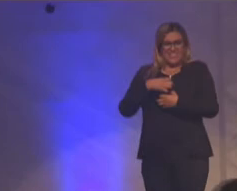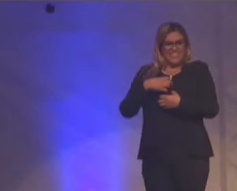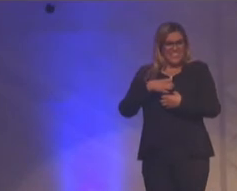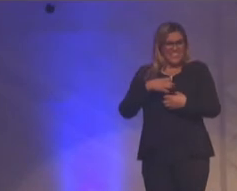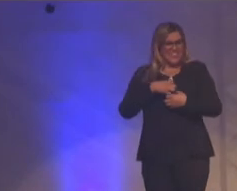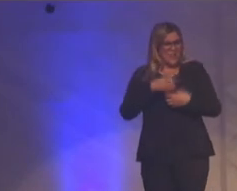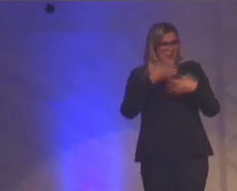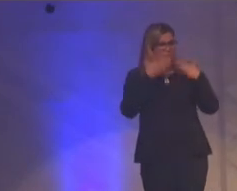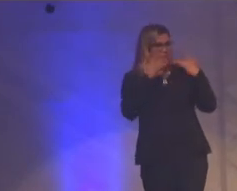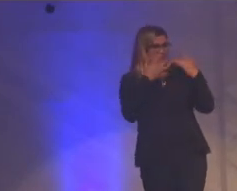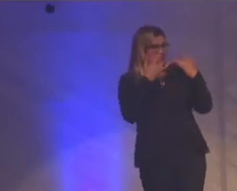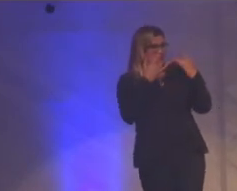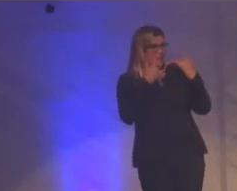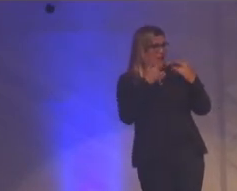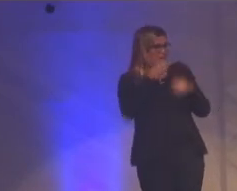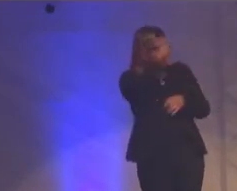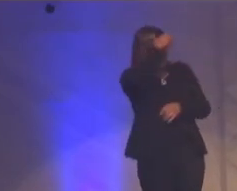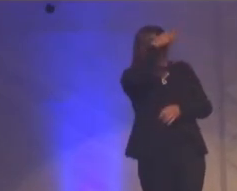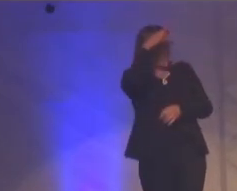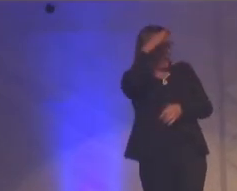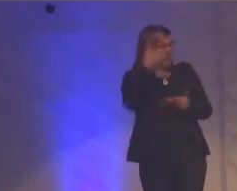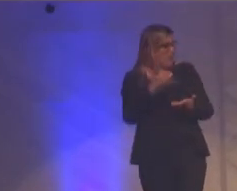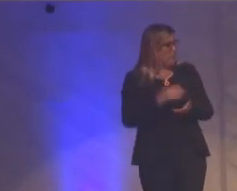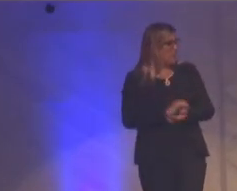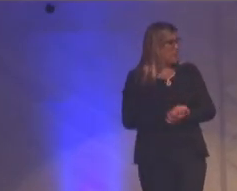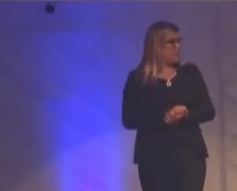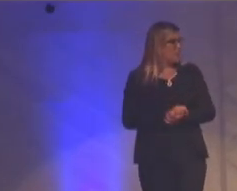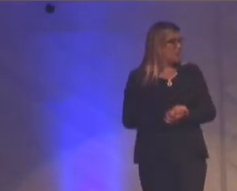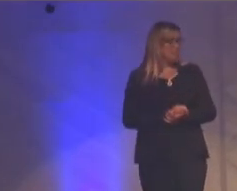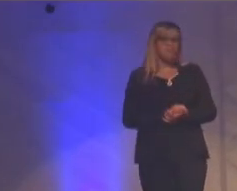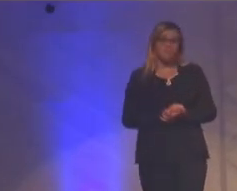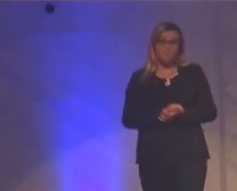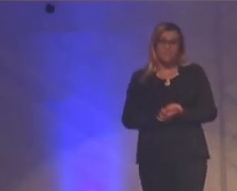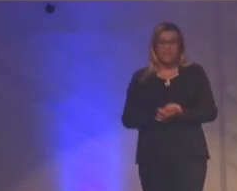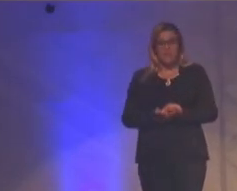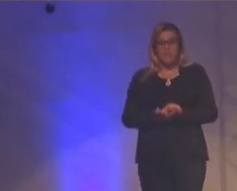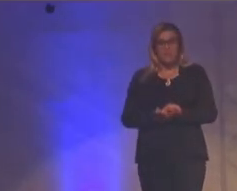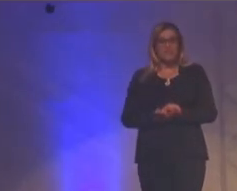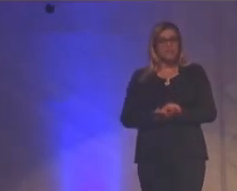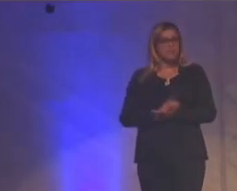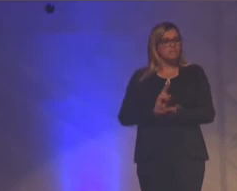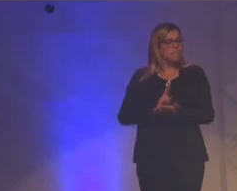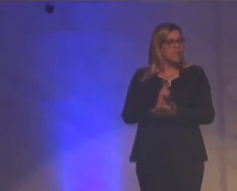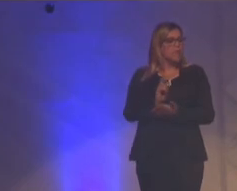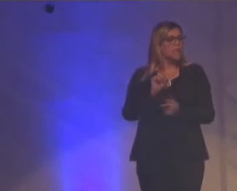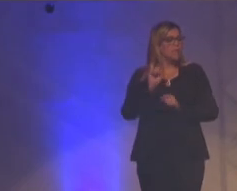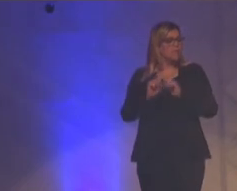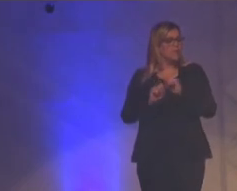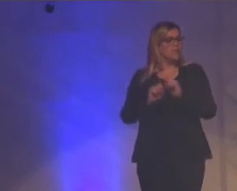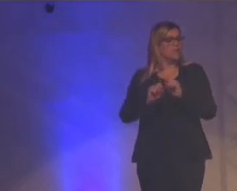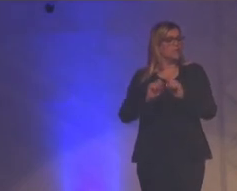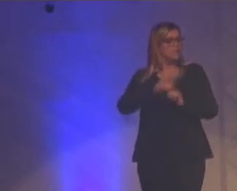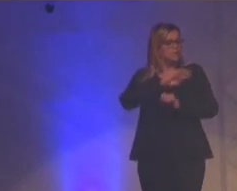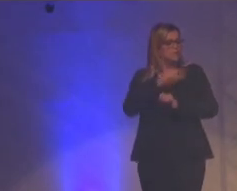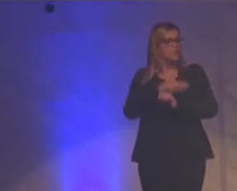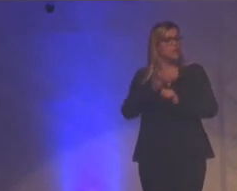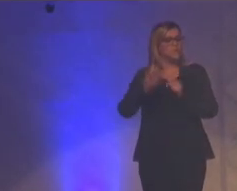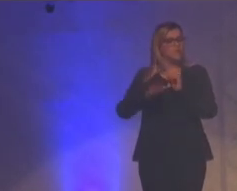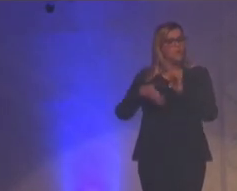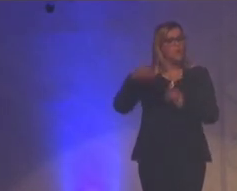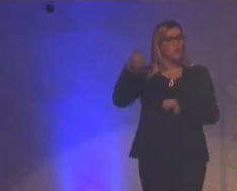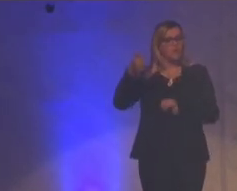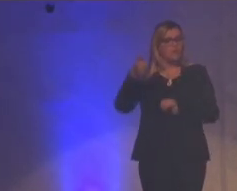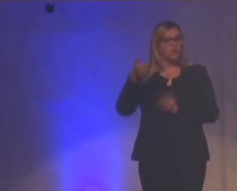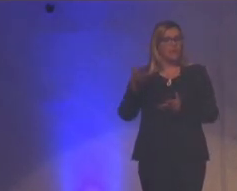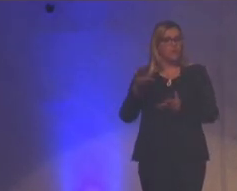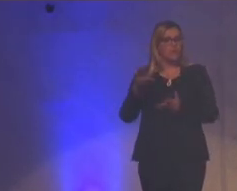no Teatro Municipal. Verdade. A gente sempre teve um público muito grande no evento, mas ele se mantém, né?